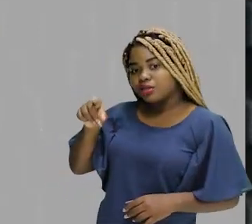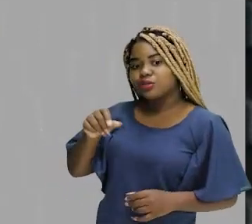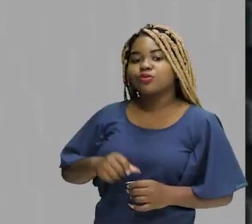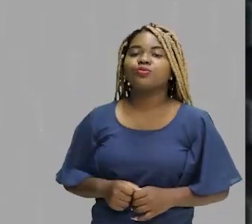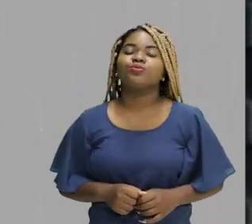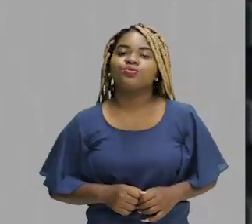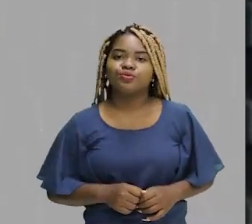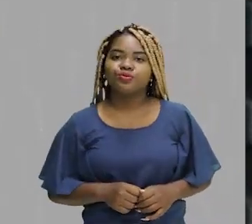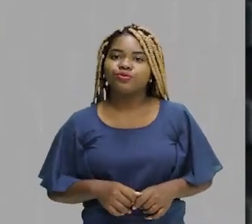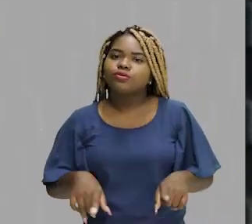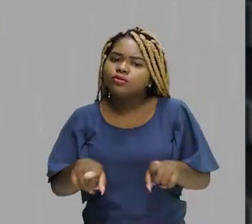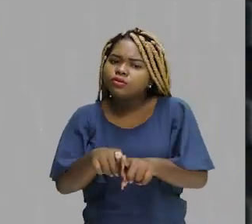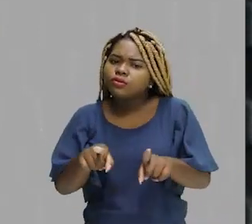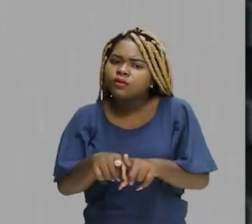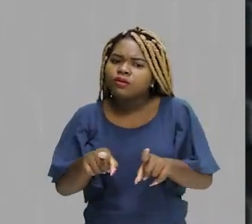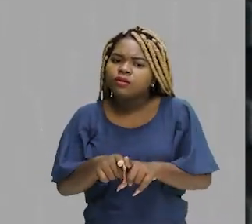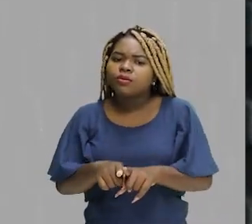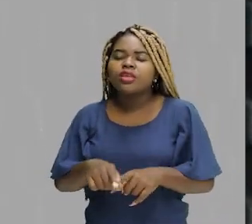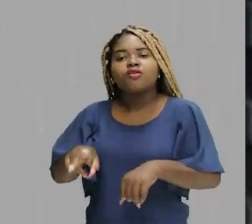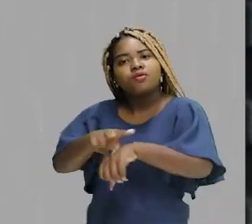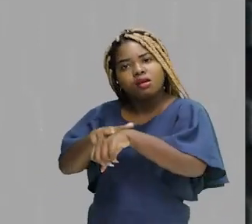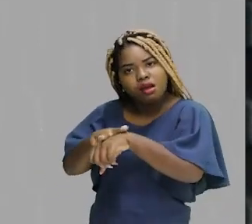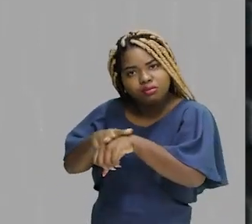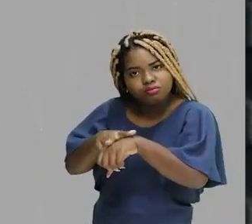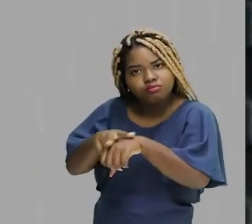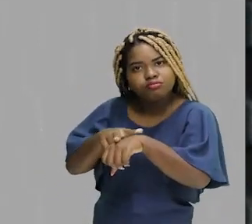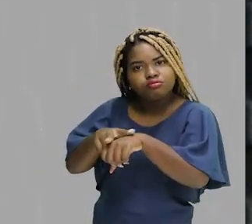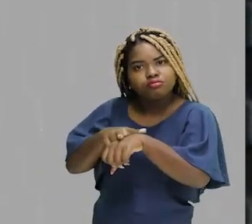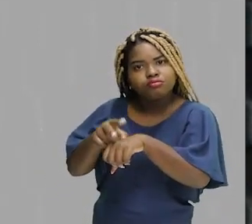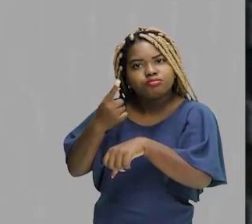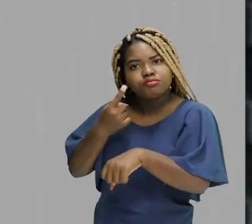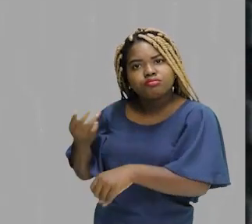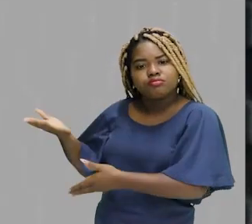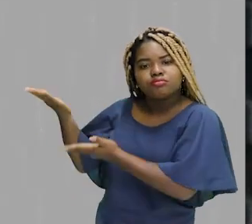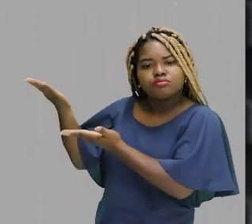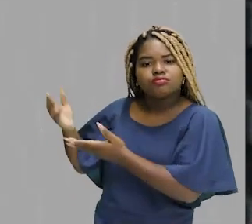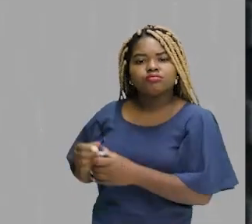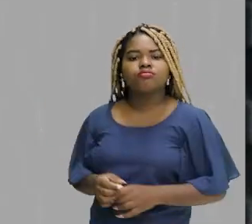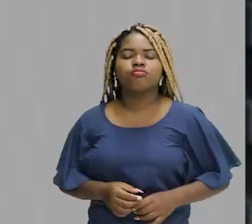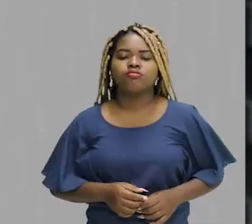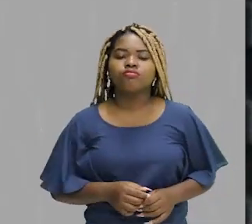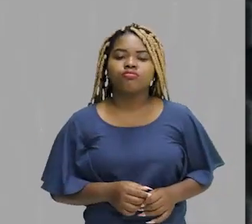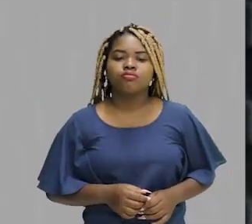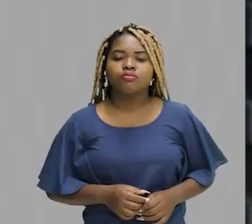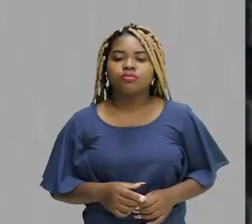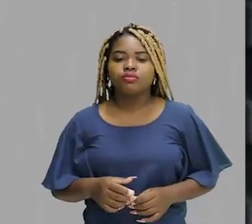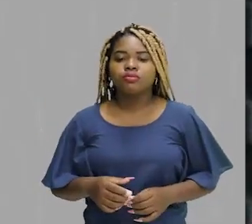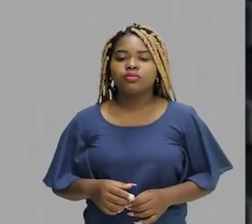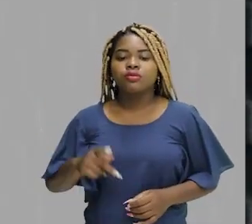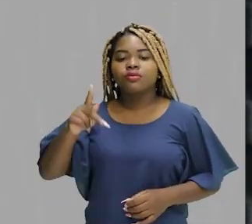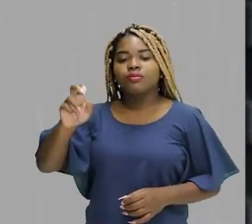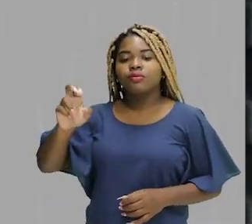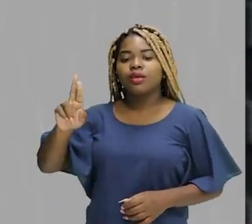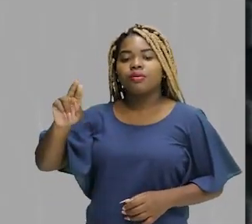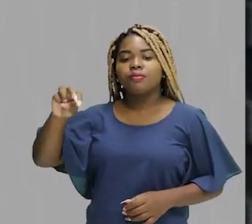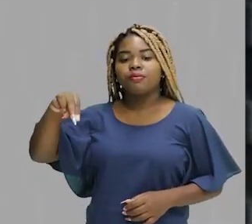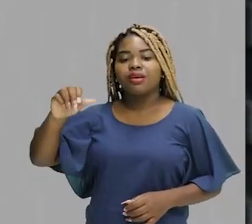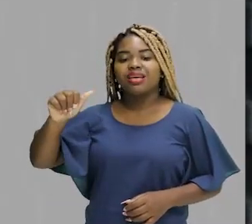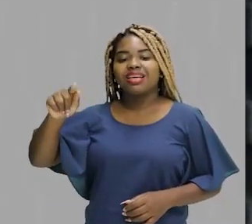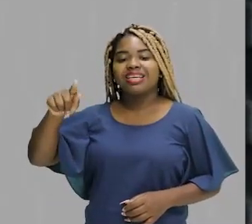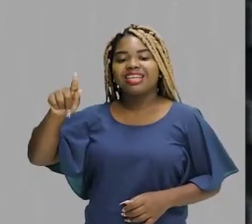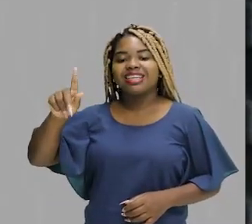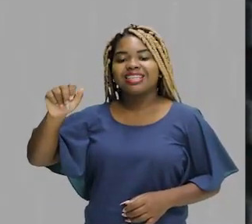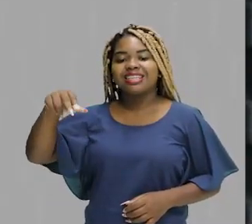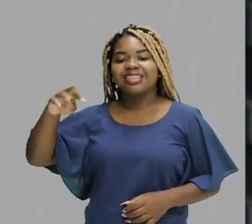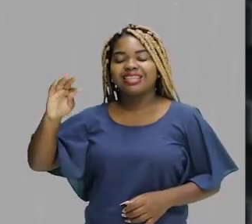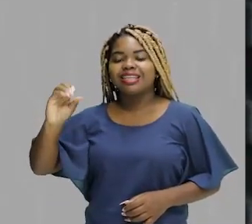níquel já vai ter uma coloração verde, observe na tela. O permanganato de potássio, a coloração